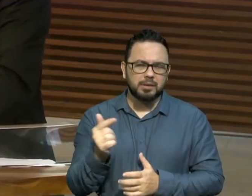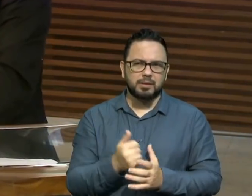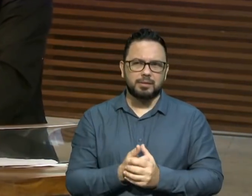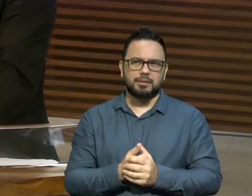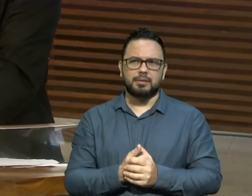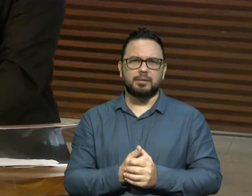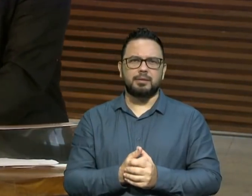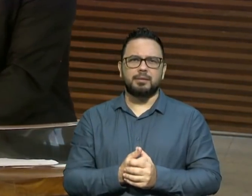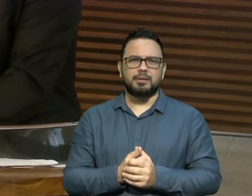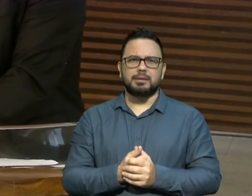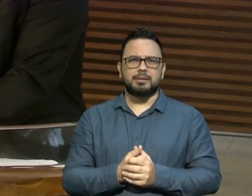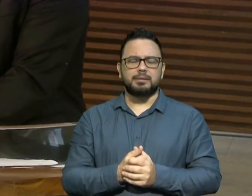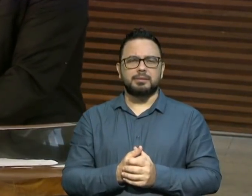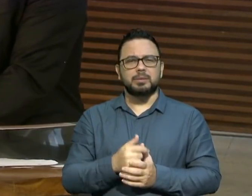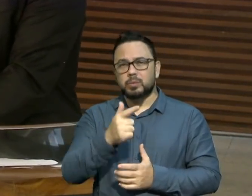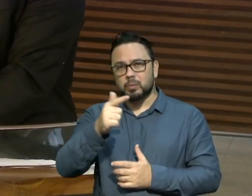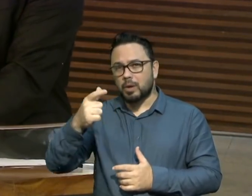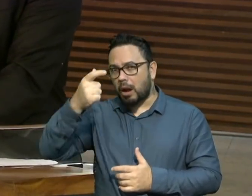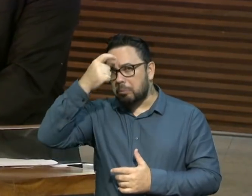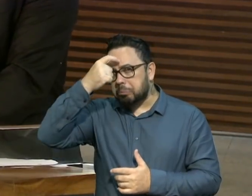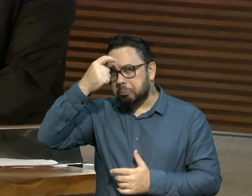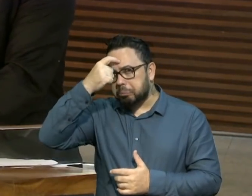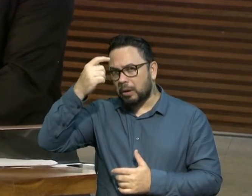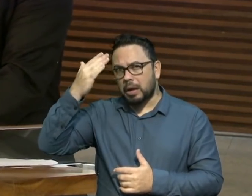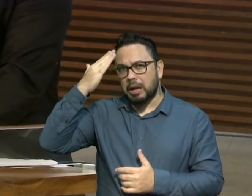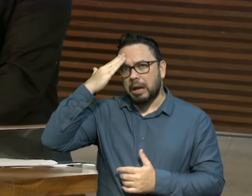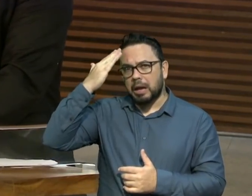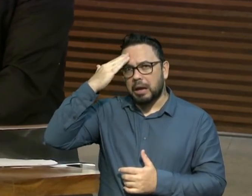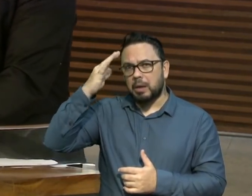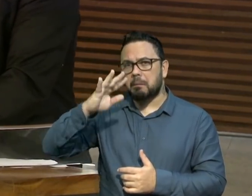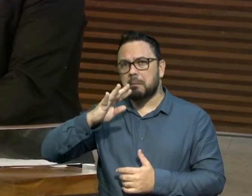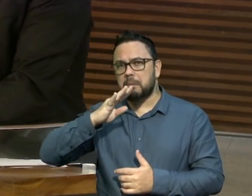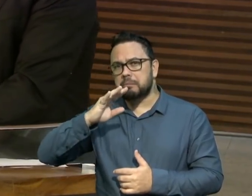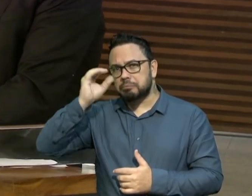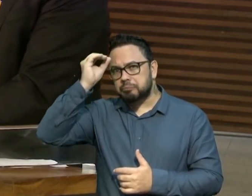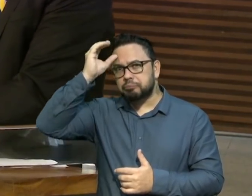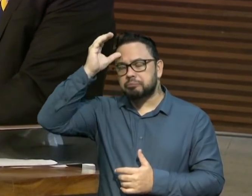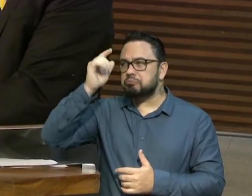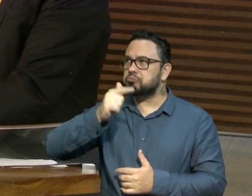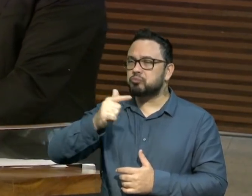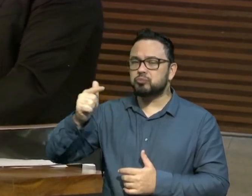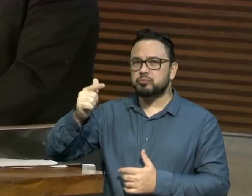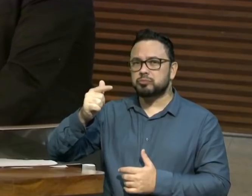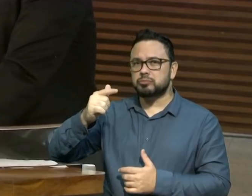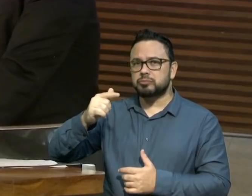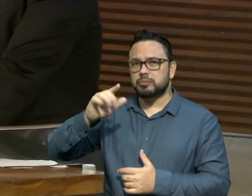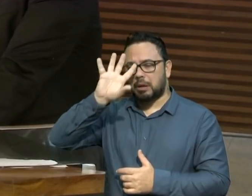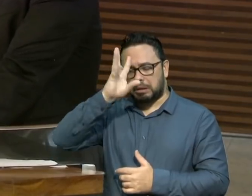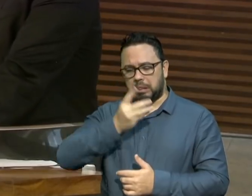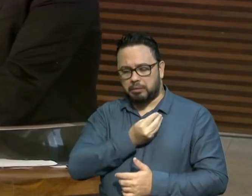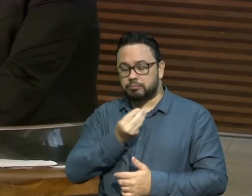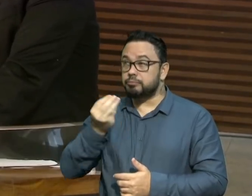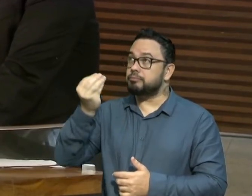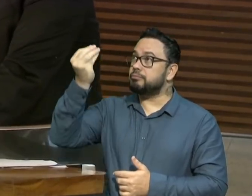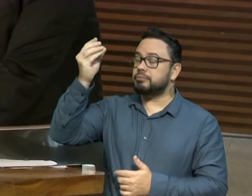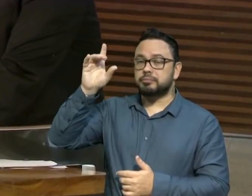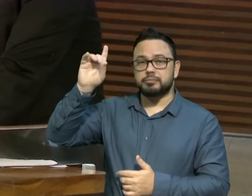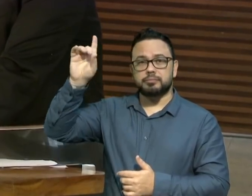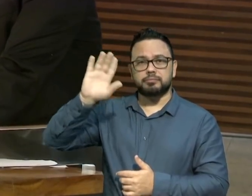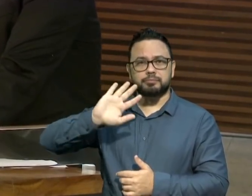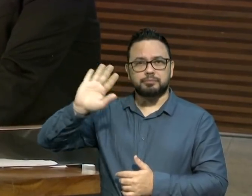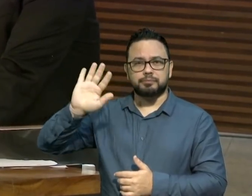não existe consciência não existe sabedoria não existe conhecimento muito bem dicotomia platônica